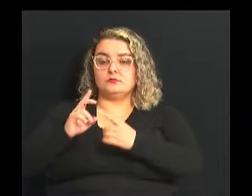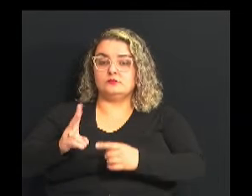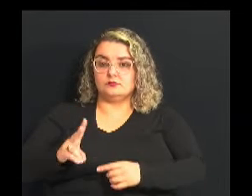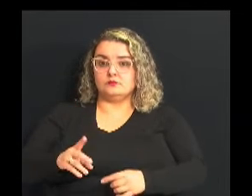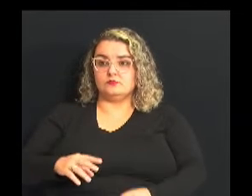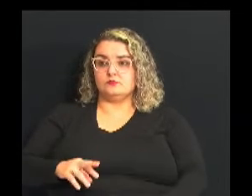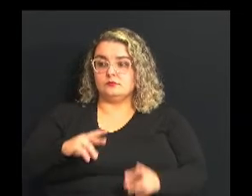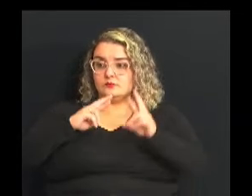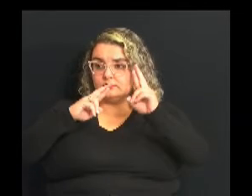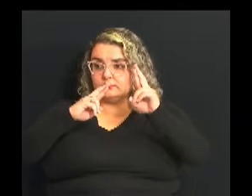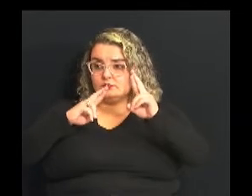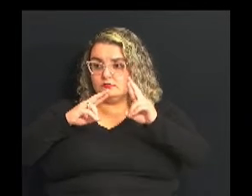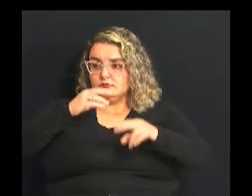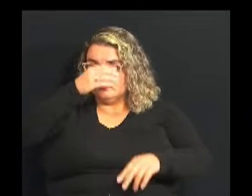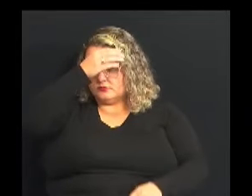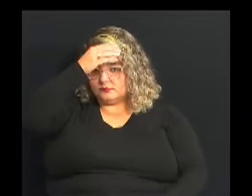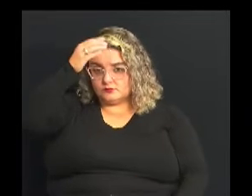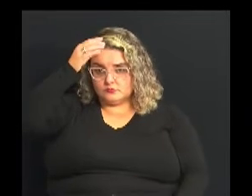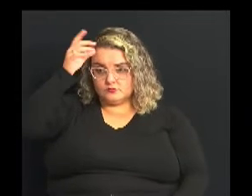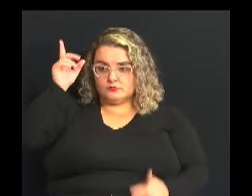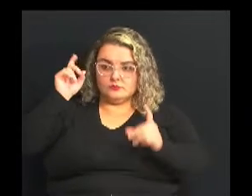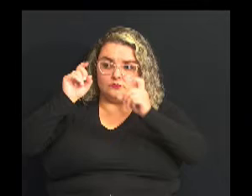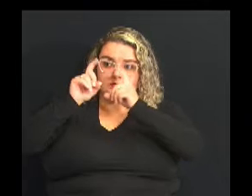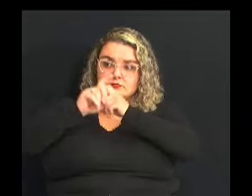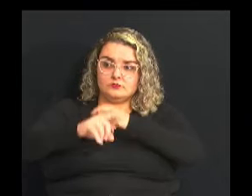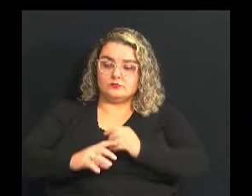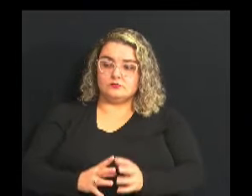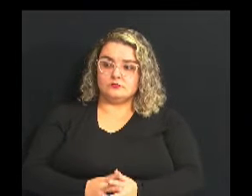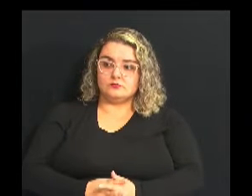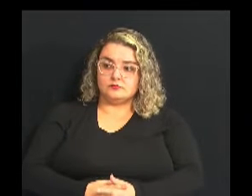Muito difícil. Seja por